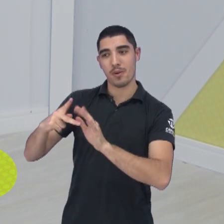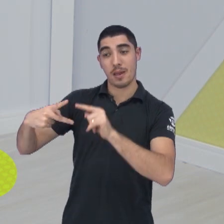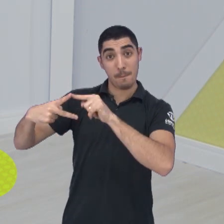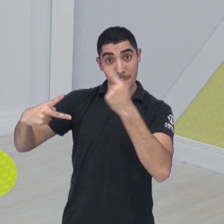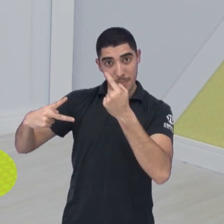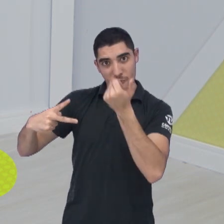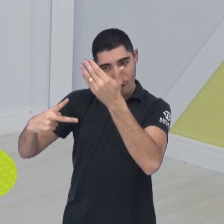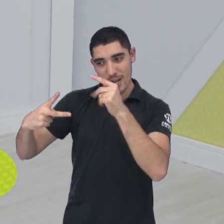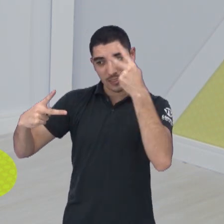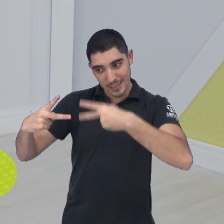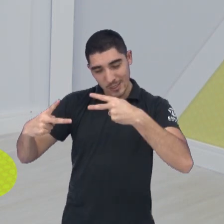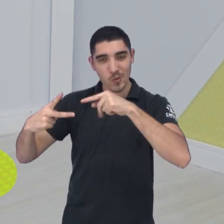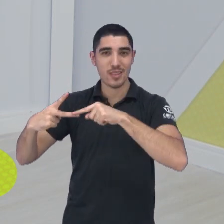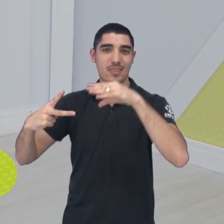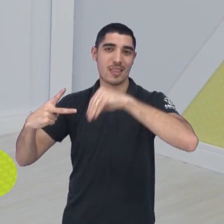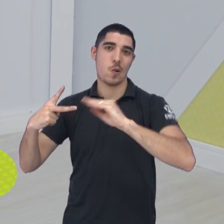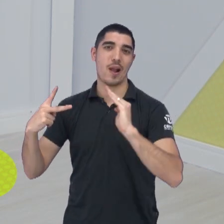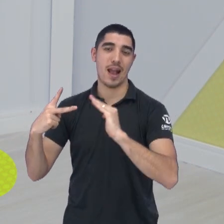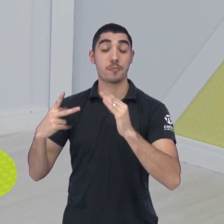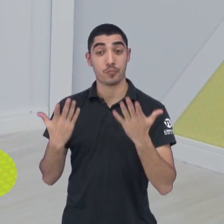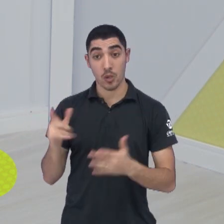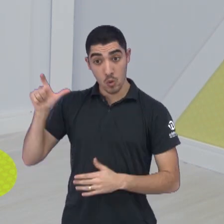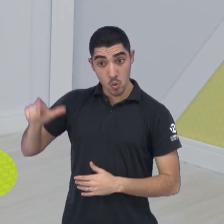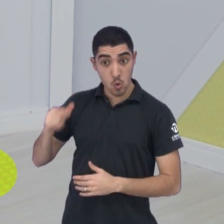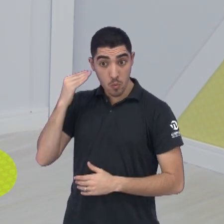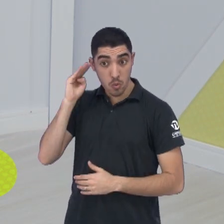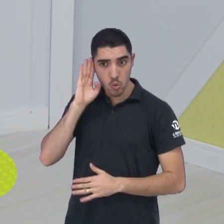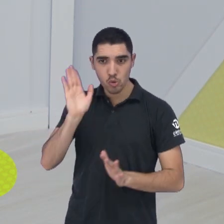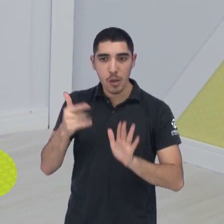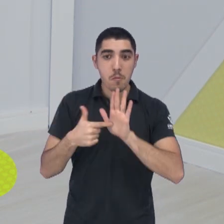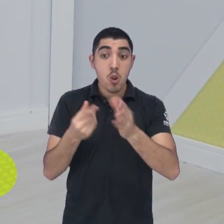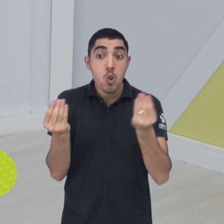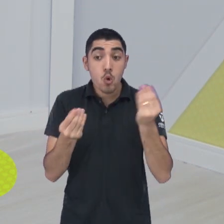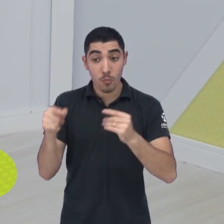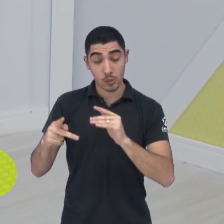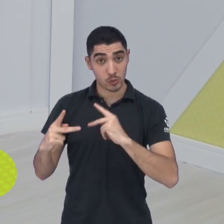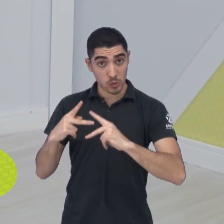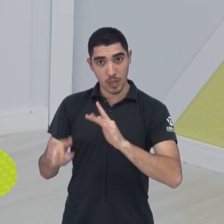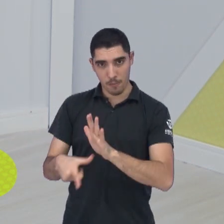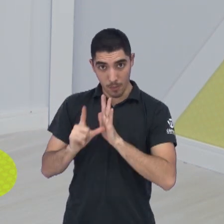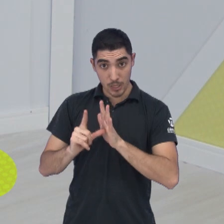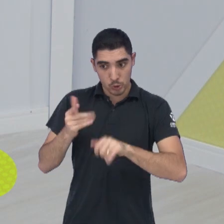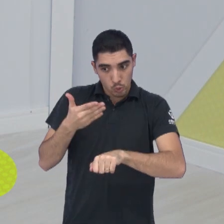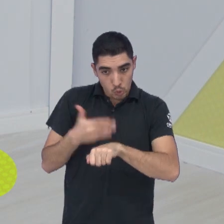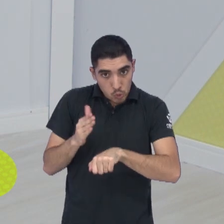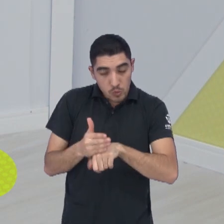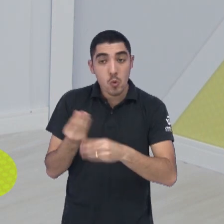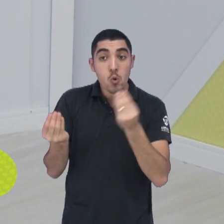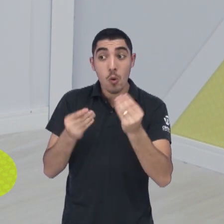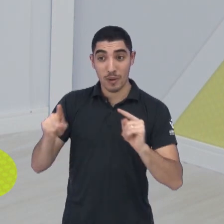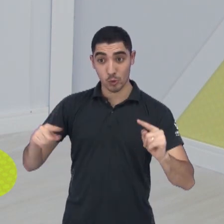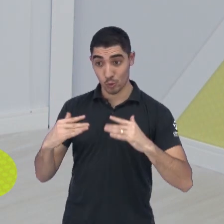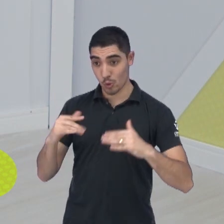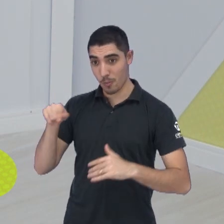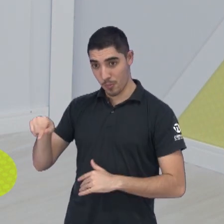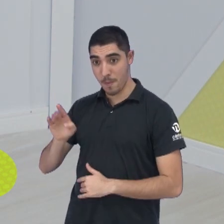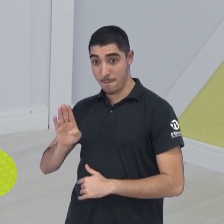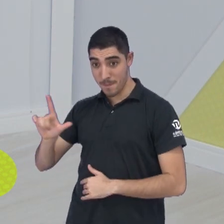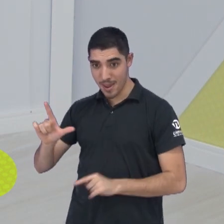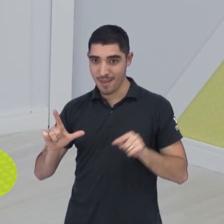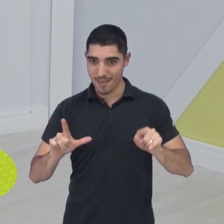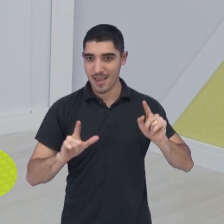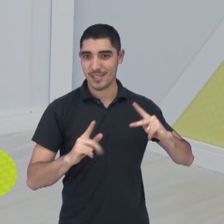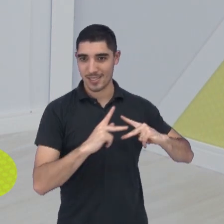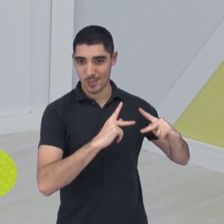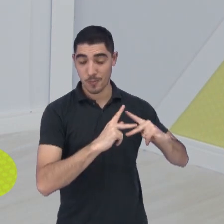antes da viagem a Santa Catarina e conta como está o clima da equipe para a partida de hoje à noite contra os catarinenses. As